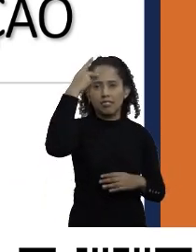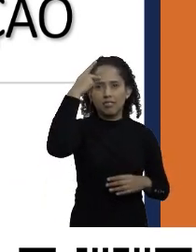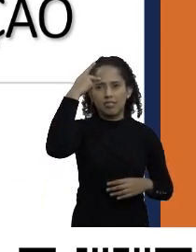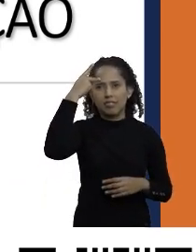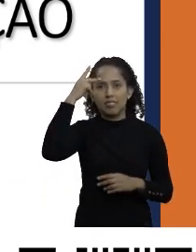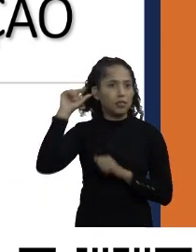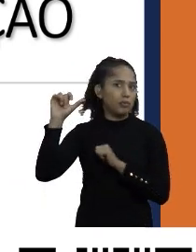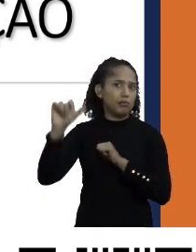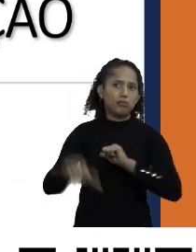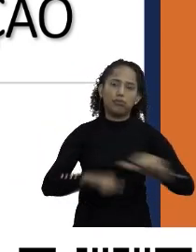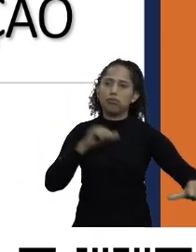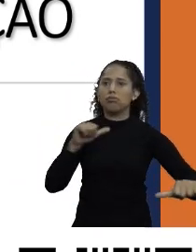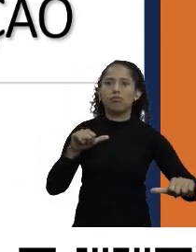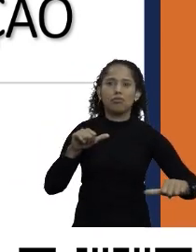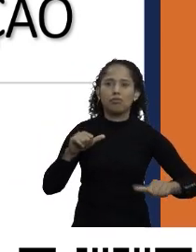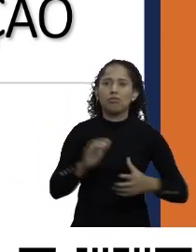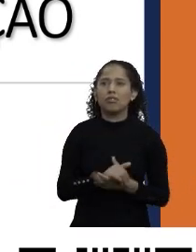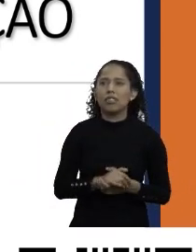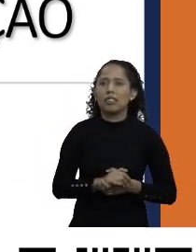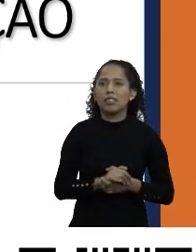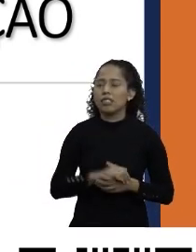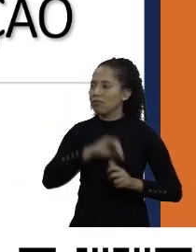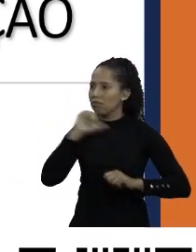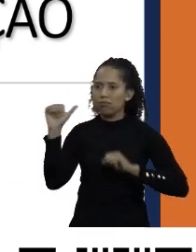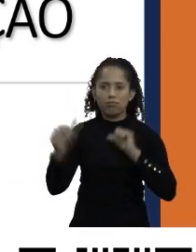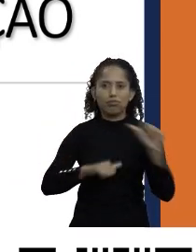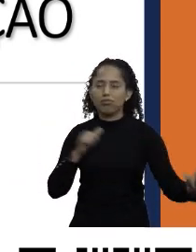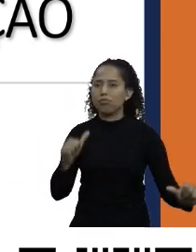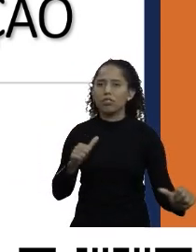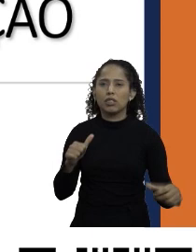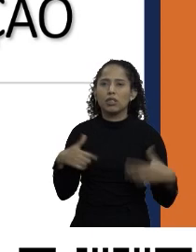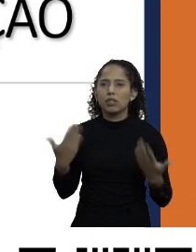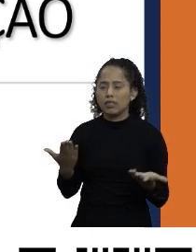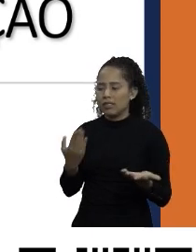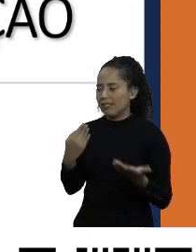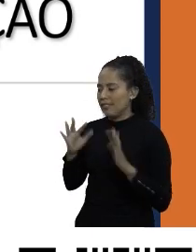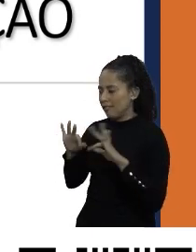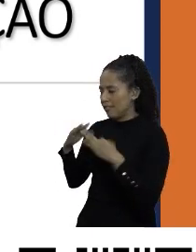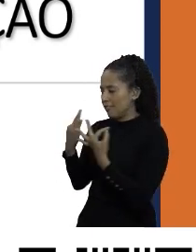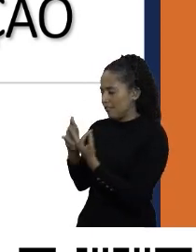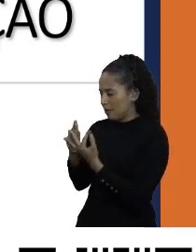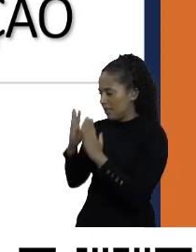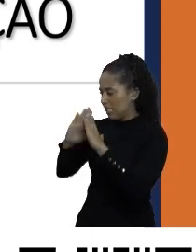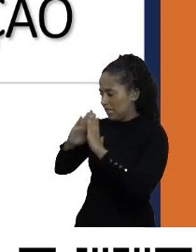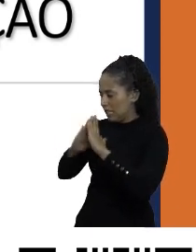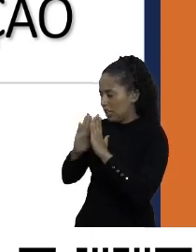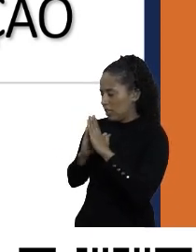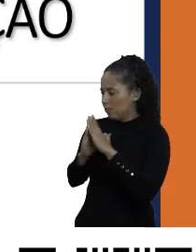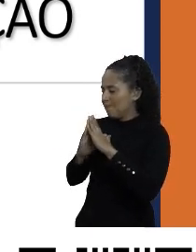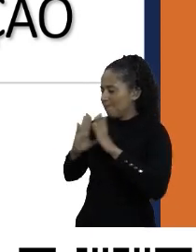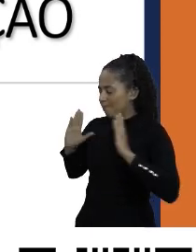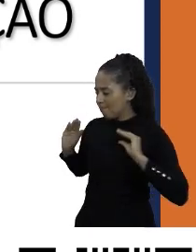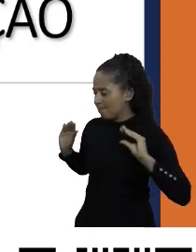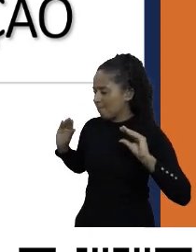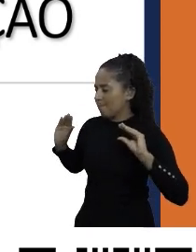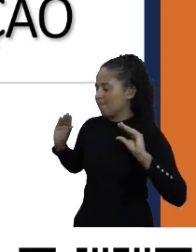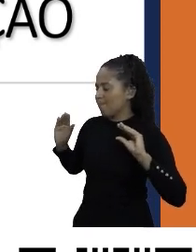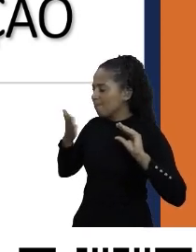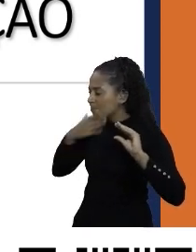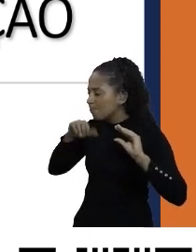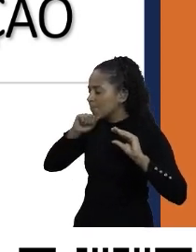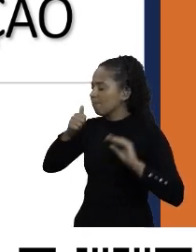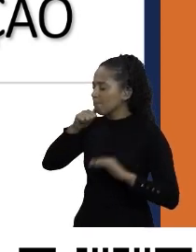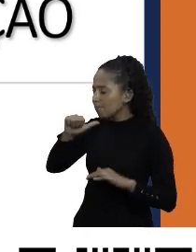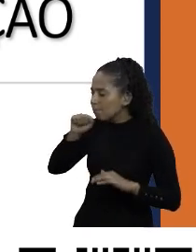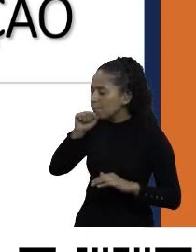mudança completamente, né, uma mudança radical, deixar o convívio e o conforto da minha casa, né, o convívio do meu pai e da minha